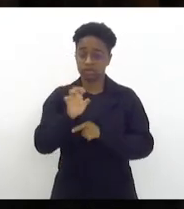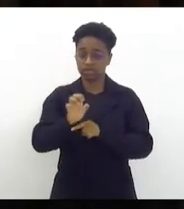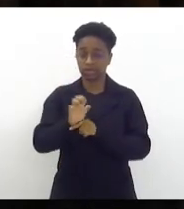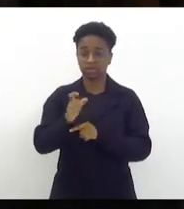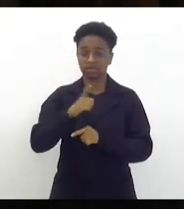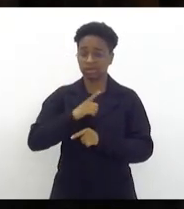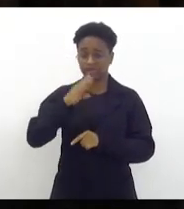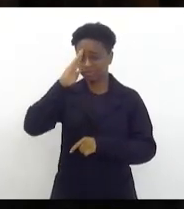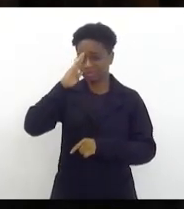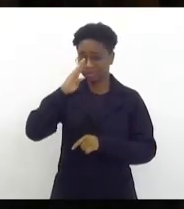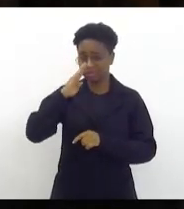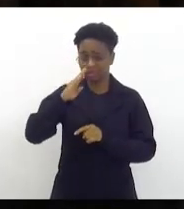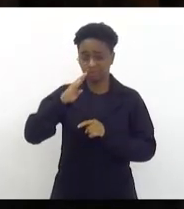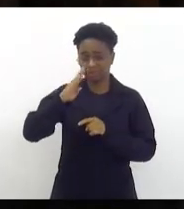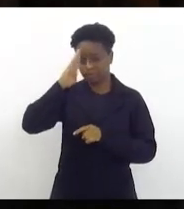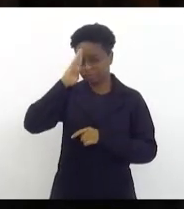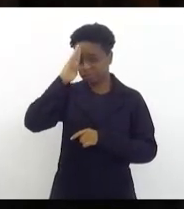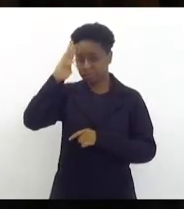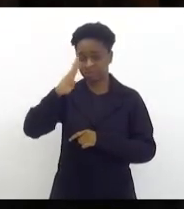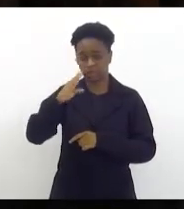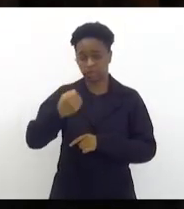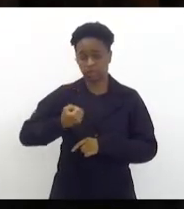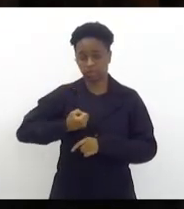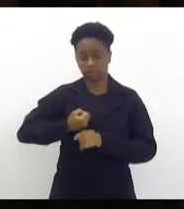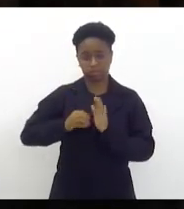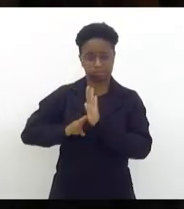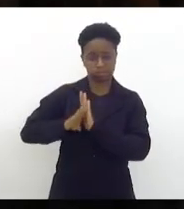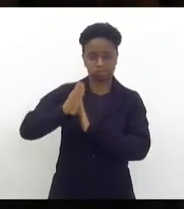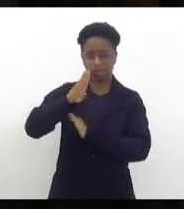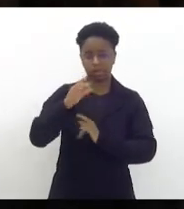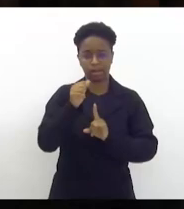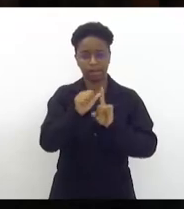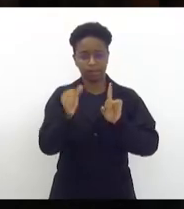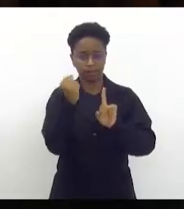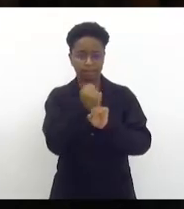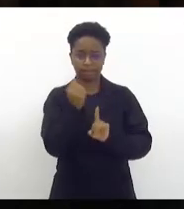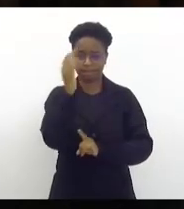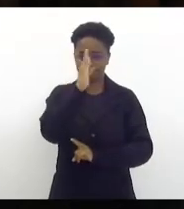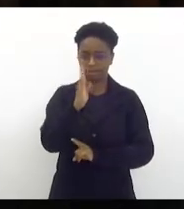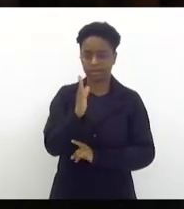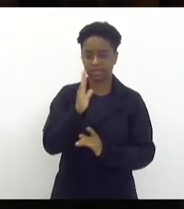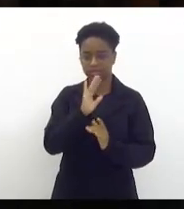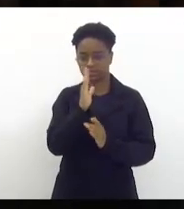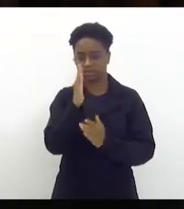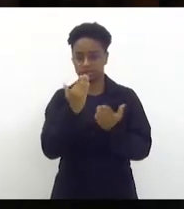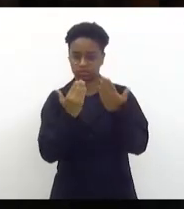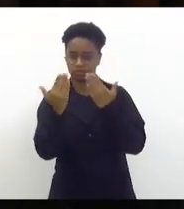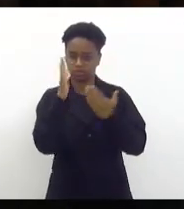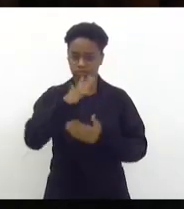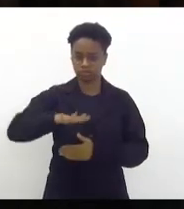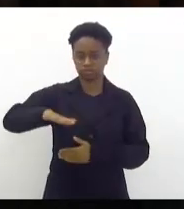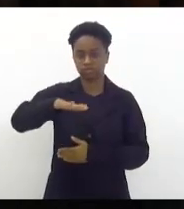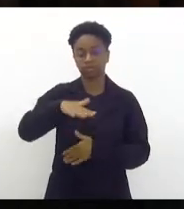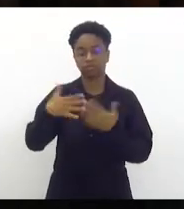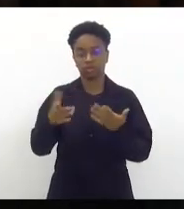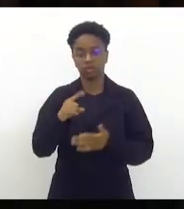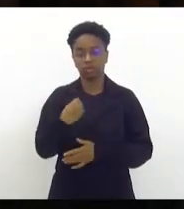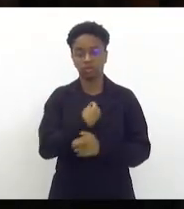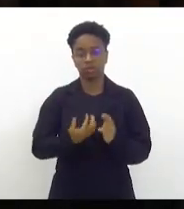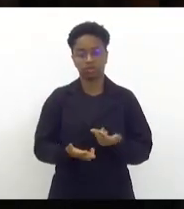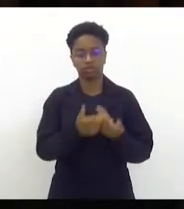de feminicídios do Brasil. E é, portanto, a nossa obrigação, a nossa